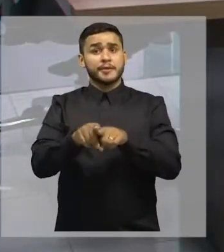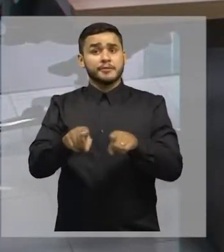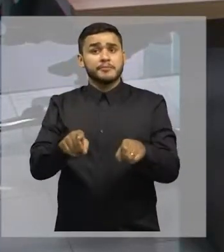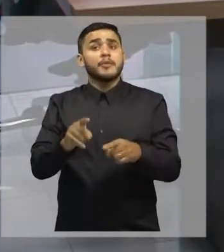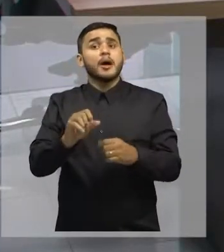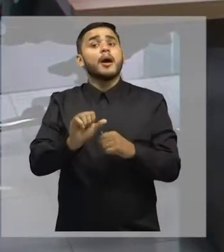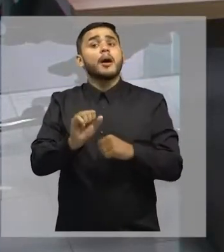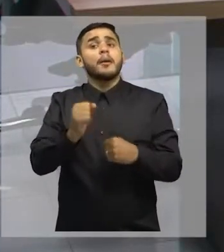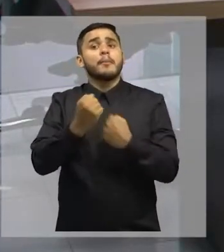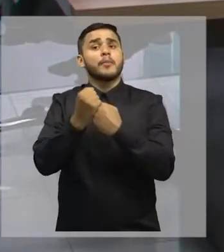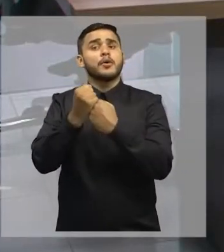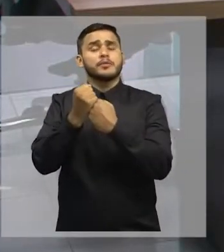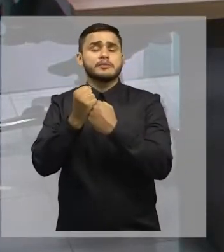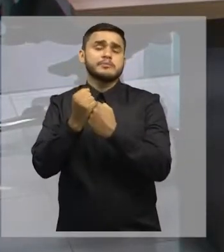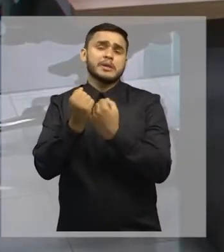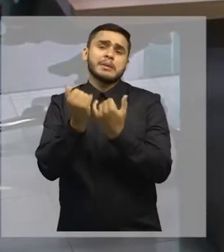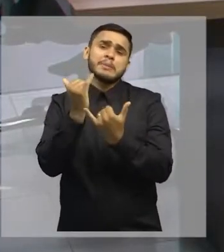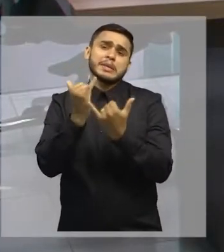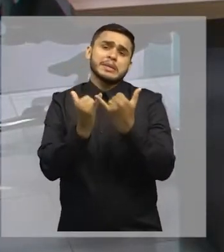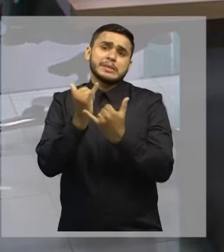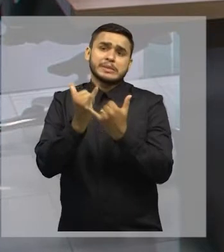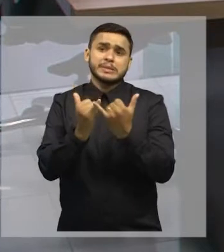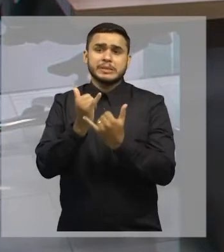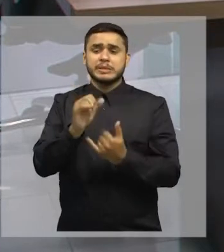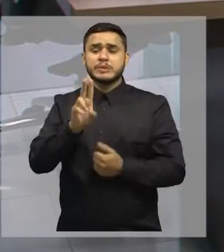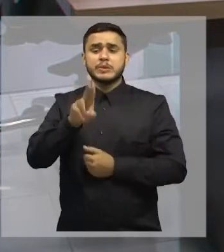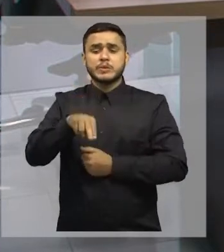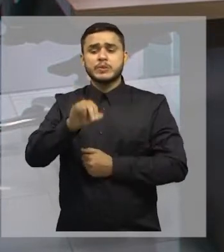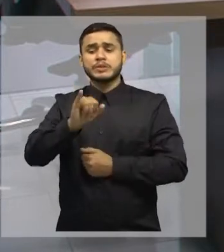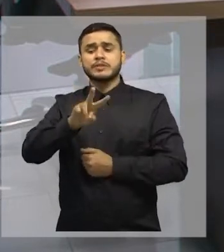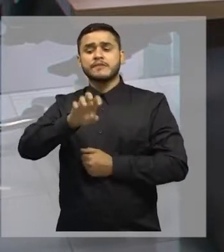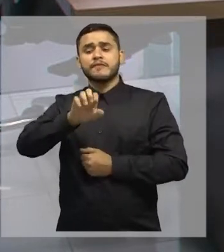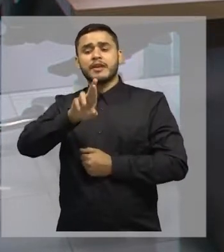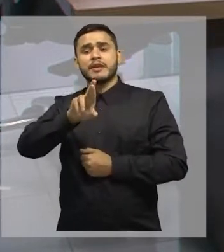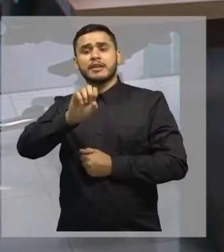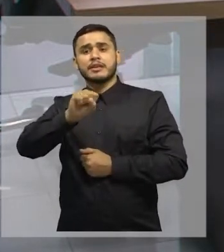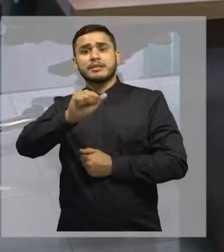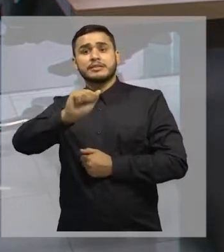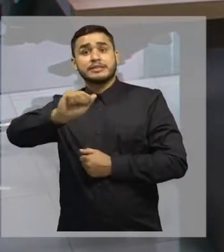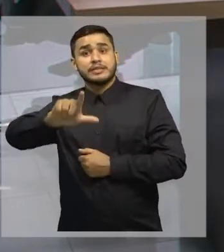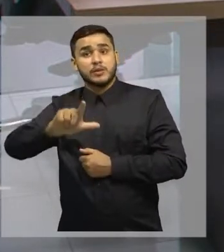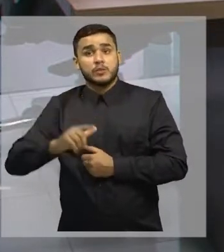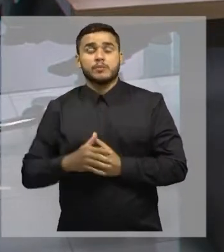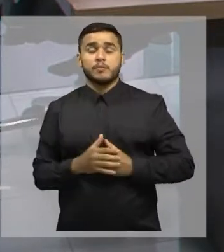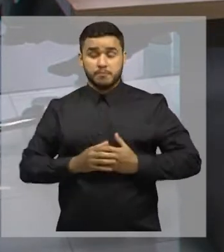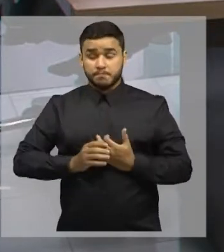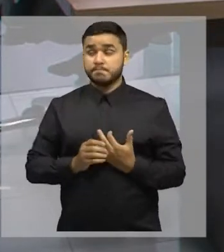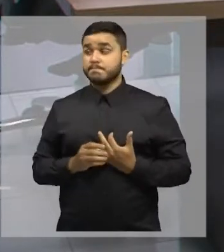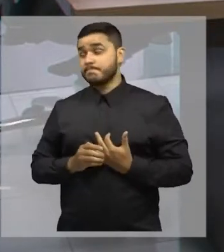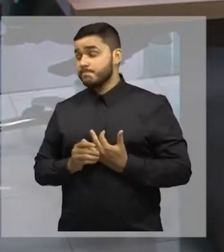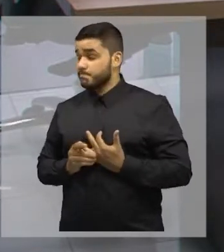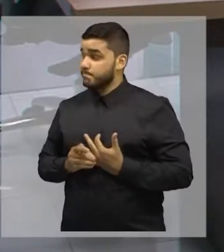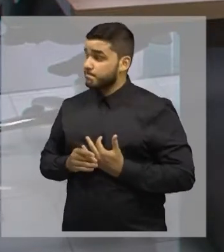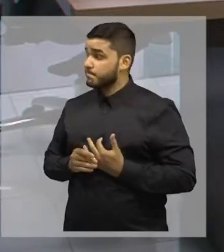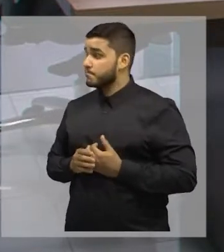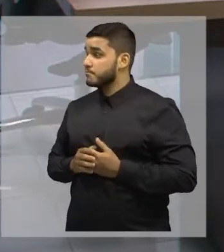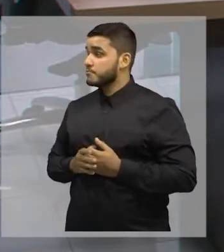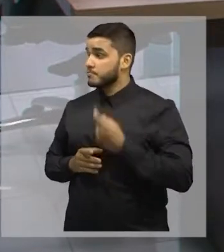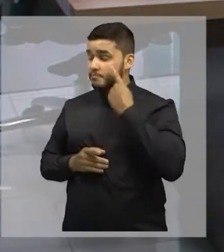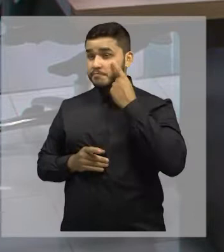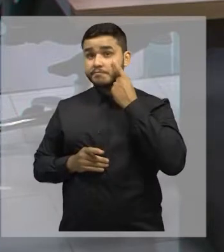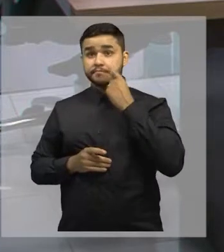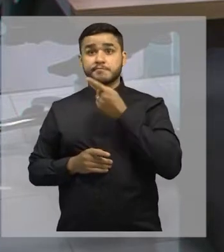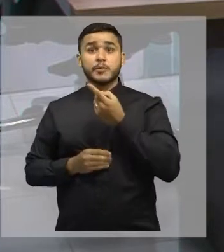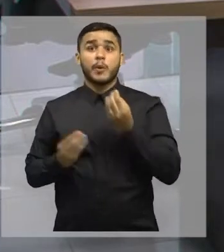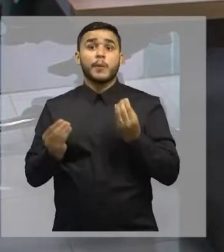essa mesma igreja e, portanto, esse mesmo partido. Então, você tem aí cenários que vão exigir, obviamente, um pouco